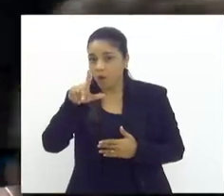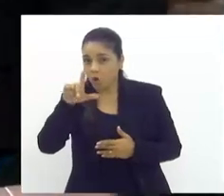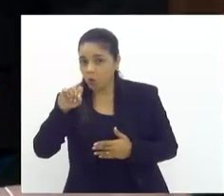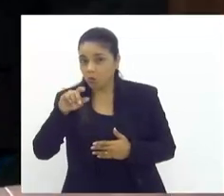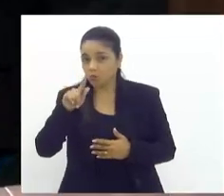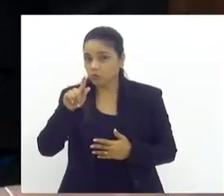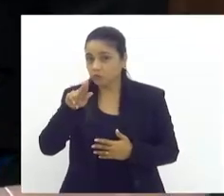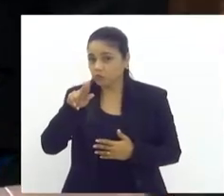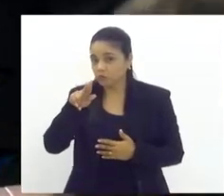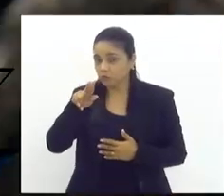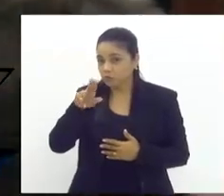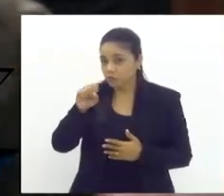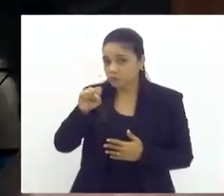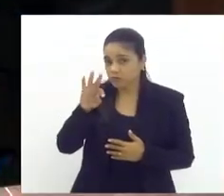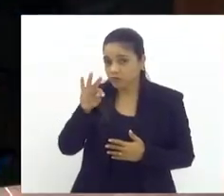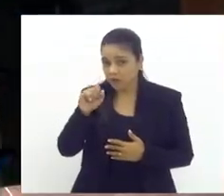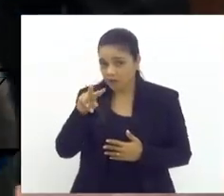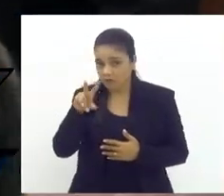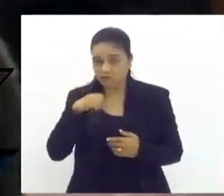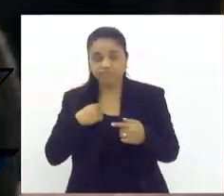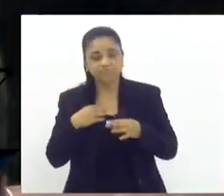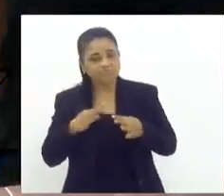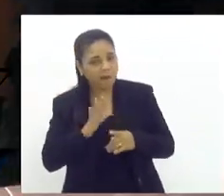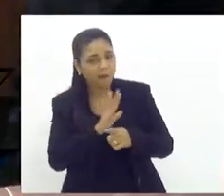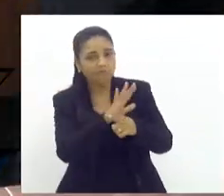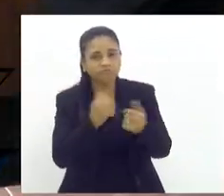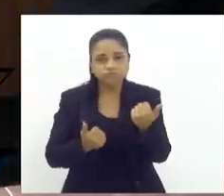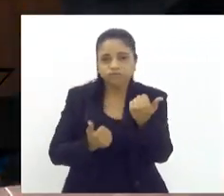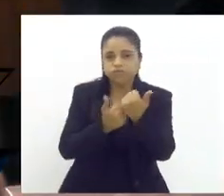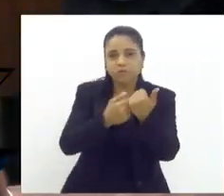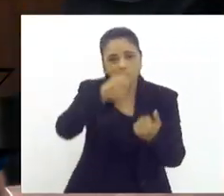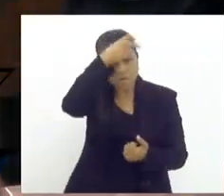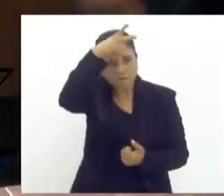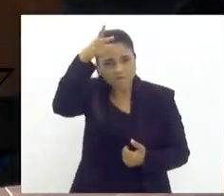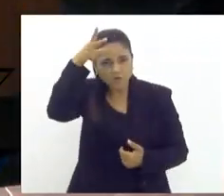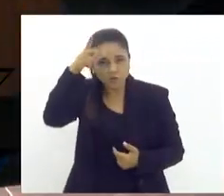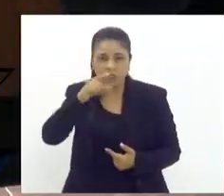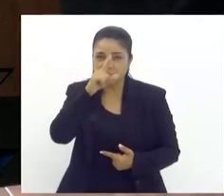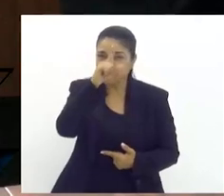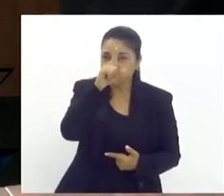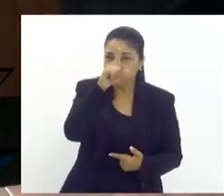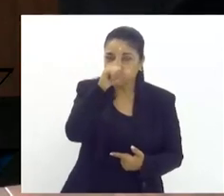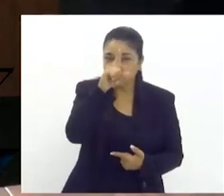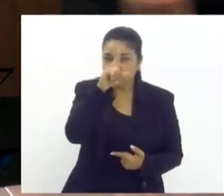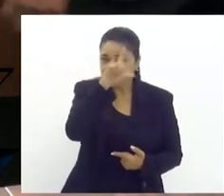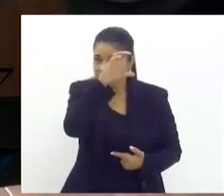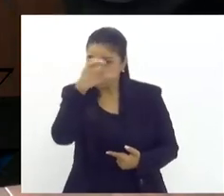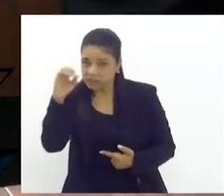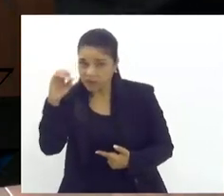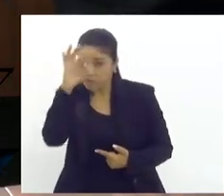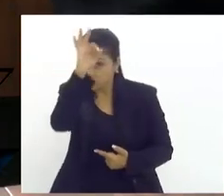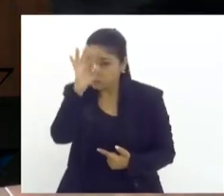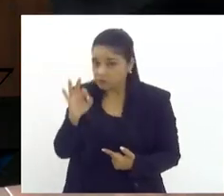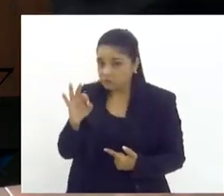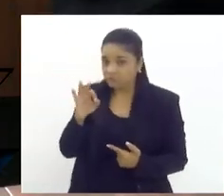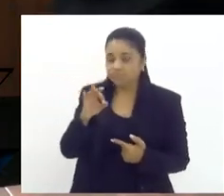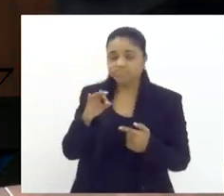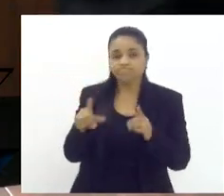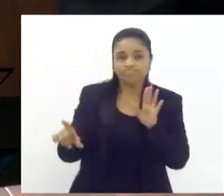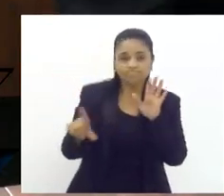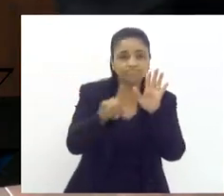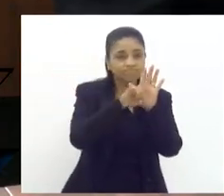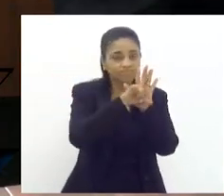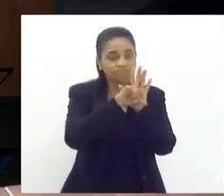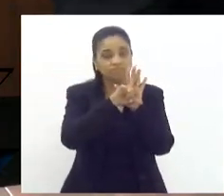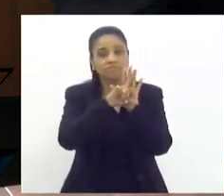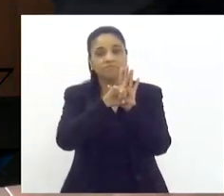que todas as prefeituras 100% das prefeituras aderissem a lei Paulo Gustavo